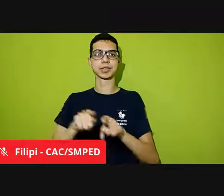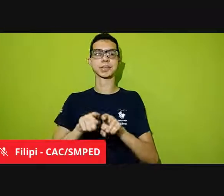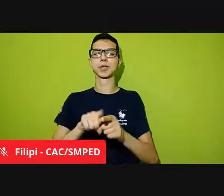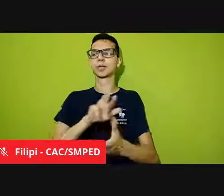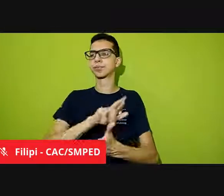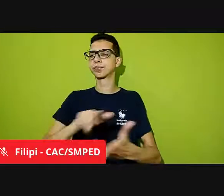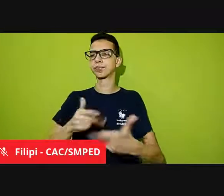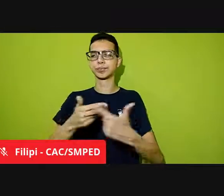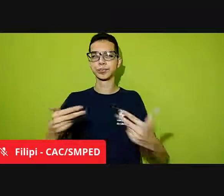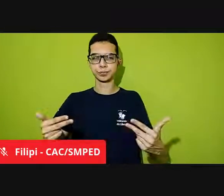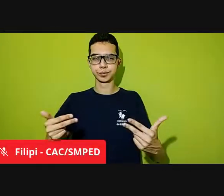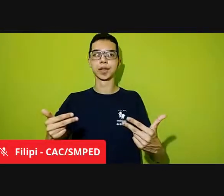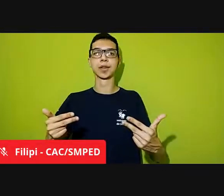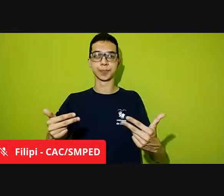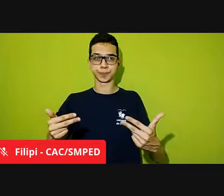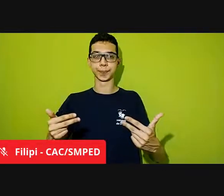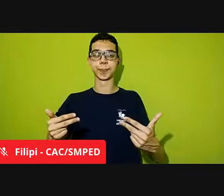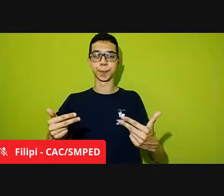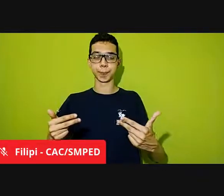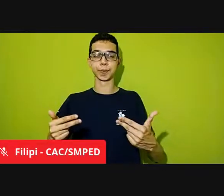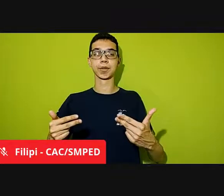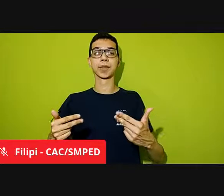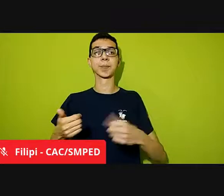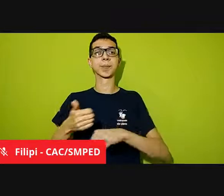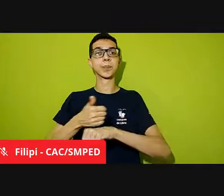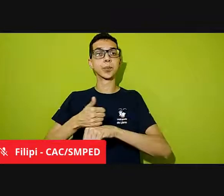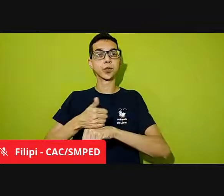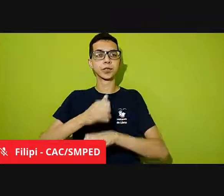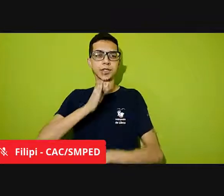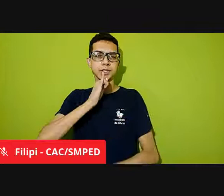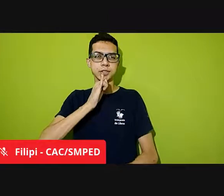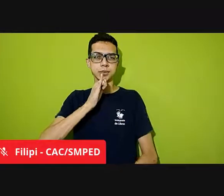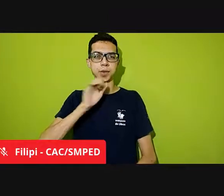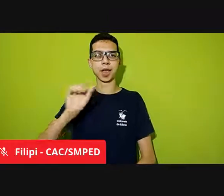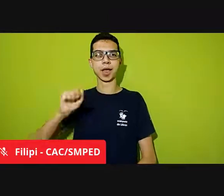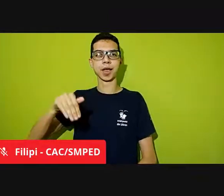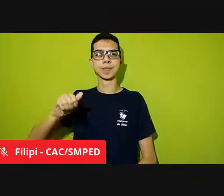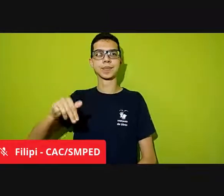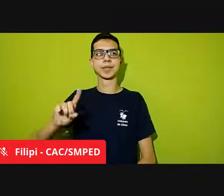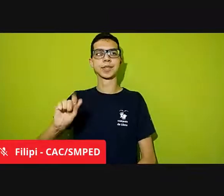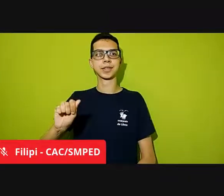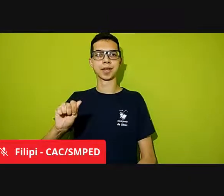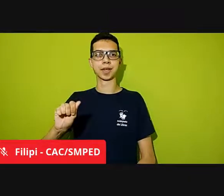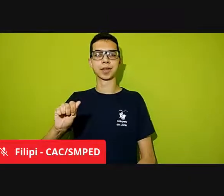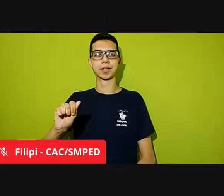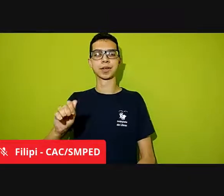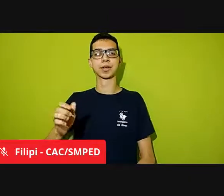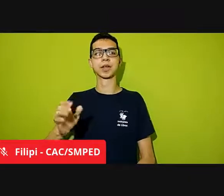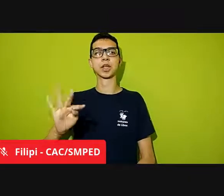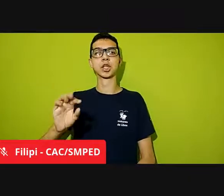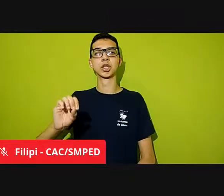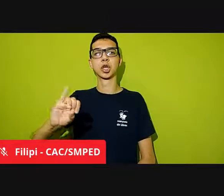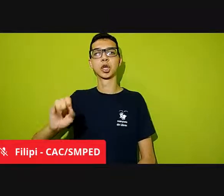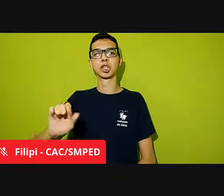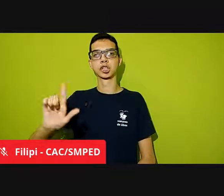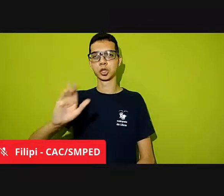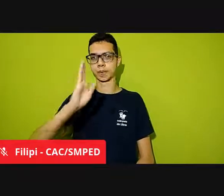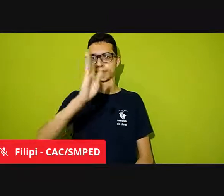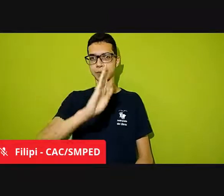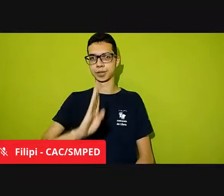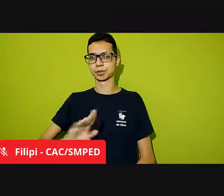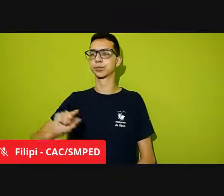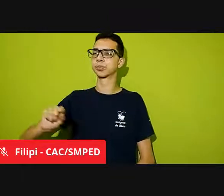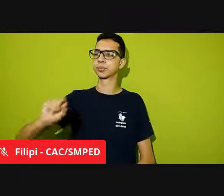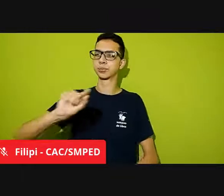bem focadas culturais, né, e com profissionais como a Amanda Tojal, né, aqui no Brasil, que ela é bem conhecida por trabalhar